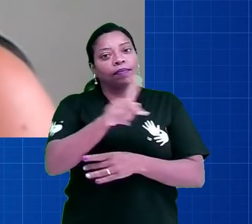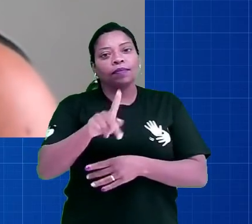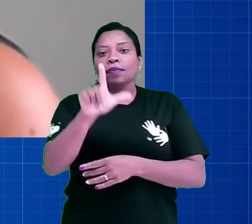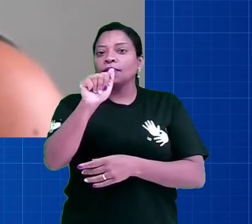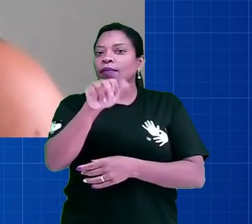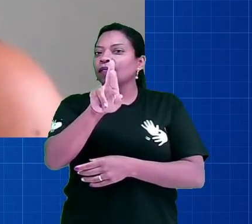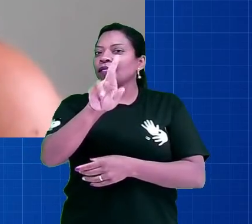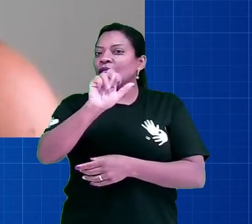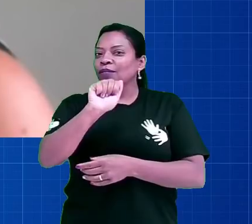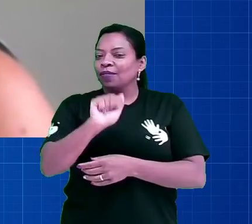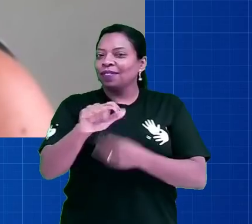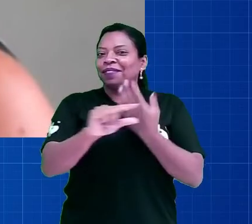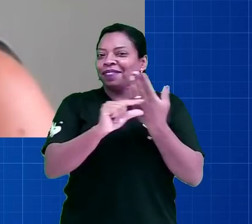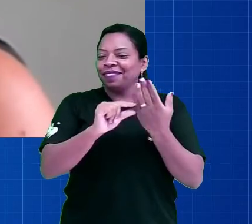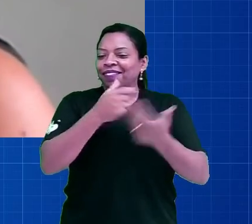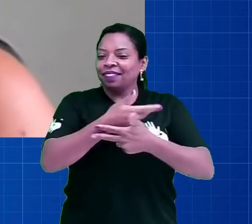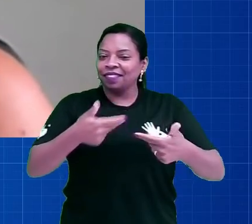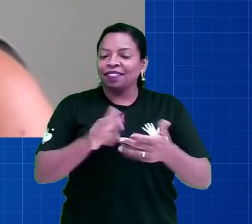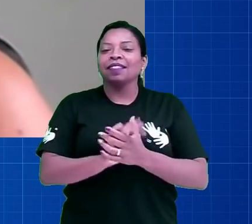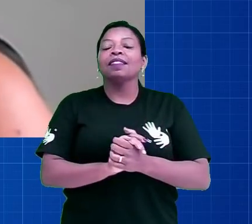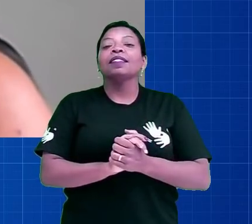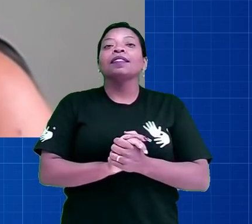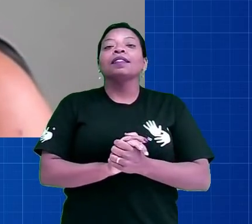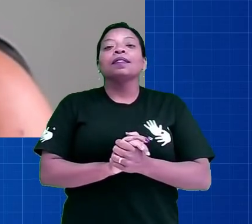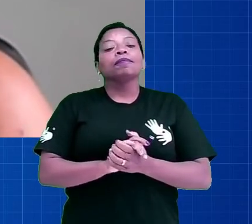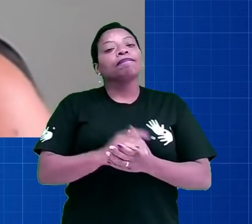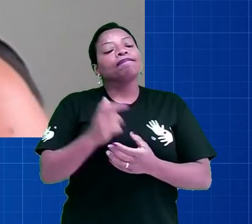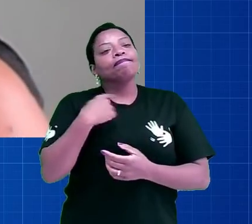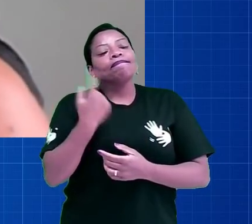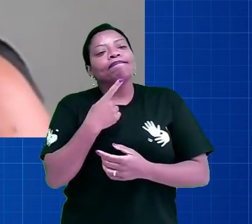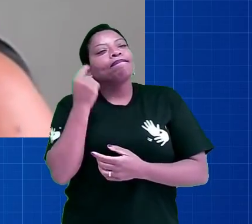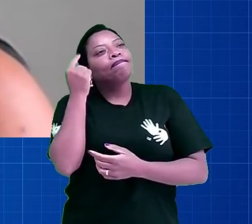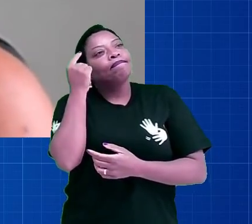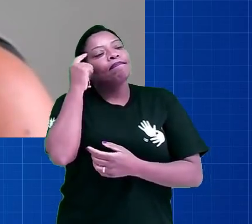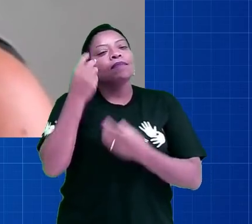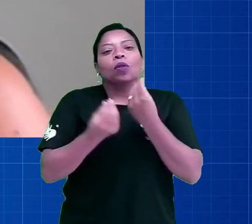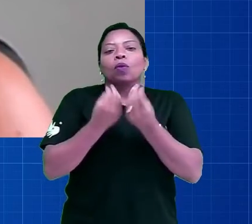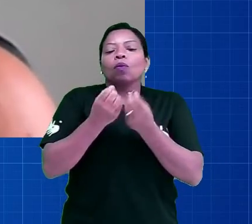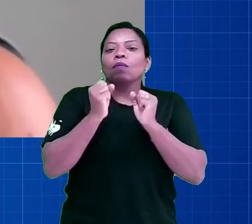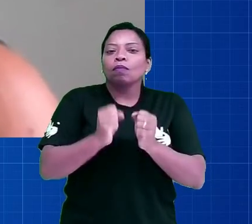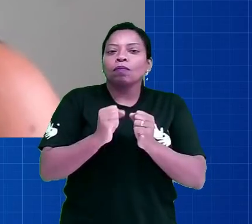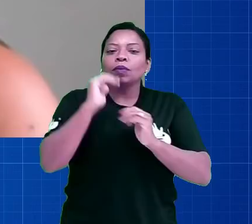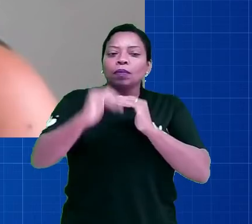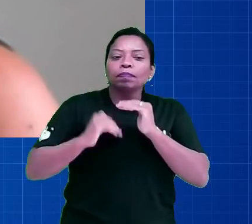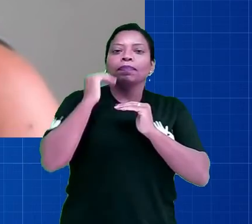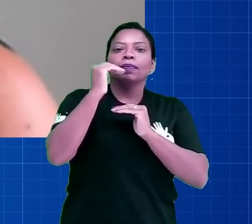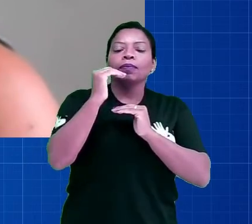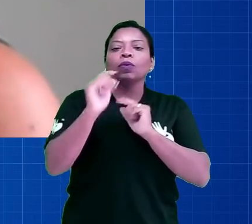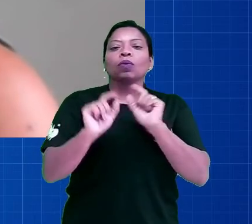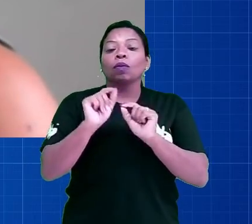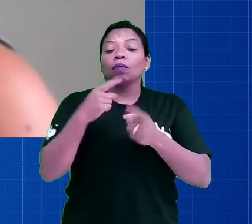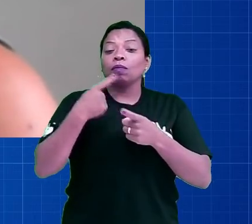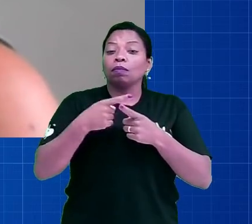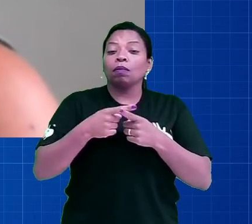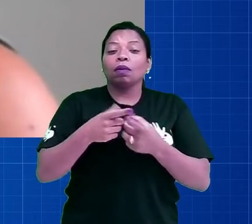Iniceia e da própria professora Laura Sereta, e vendo essa necessidade de superar